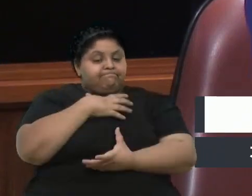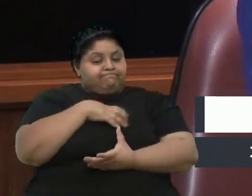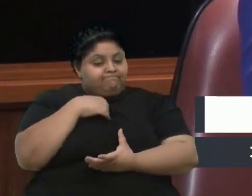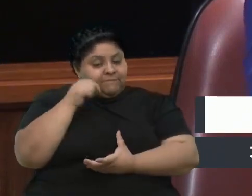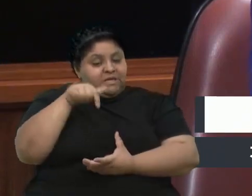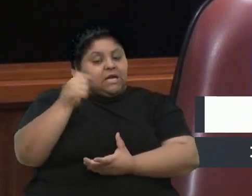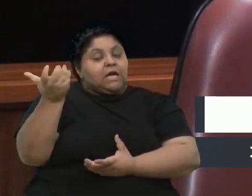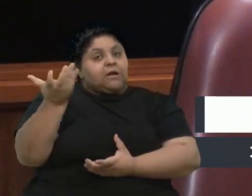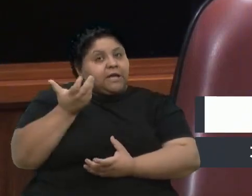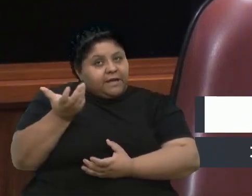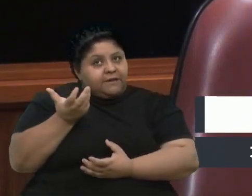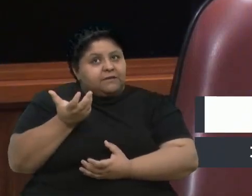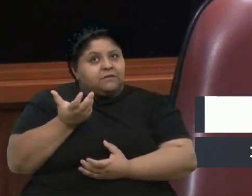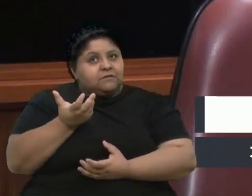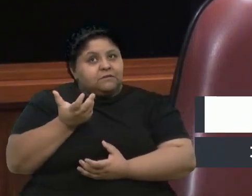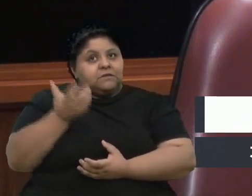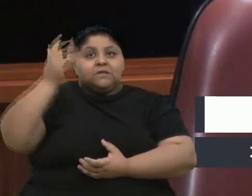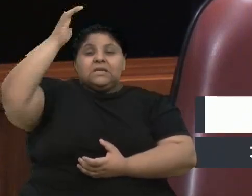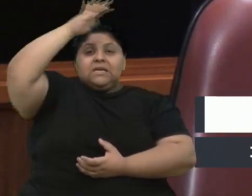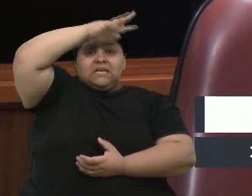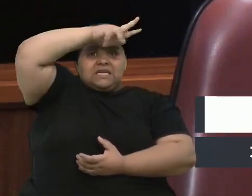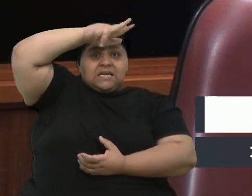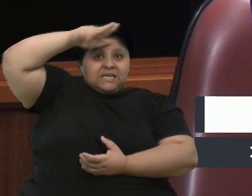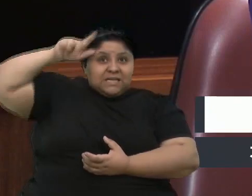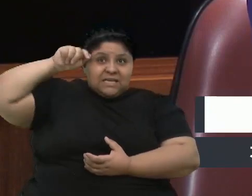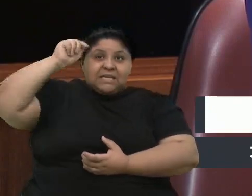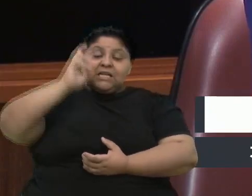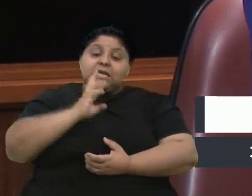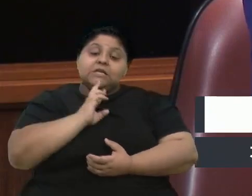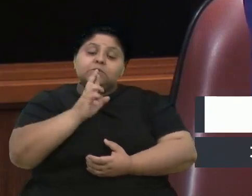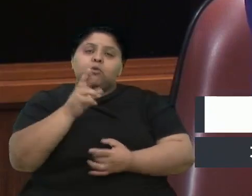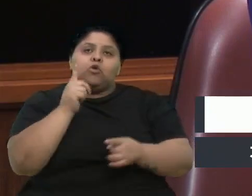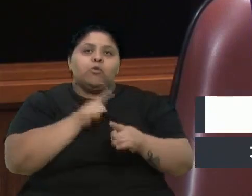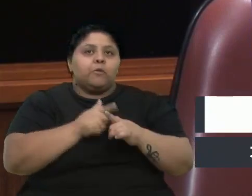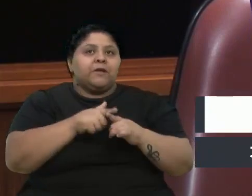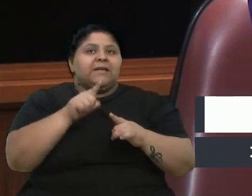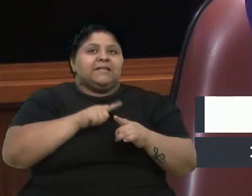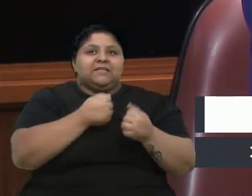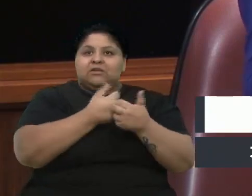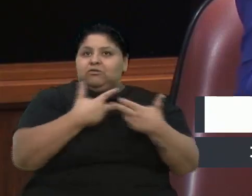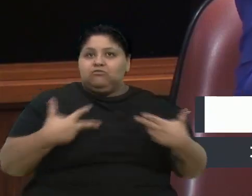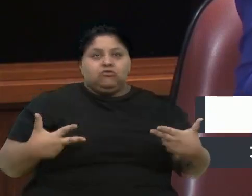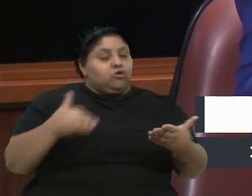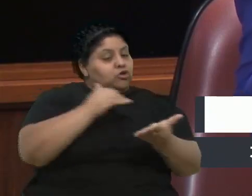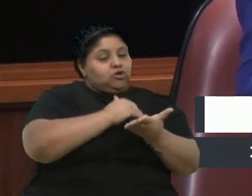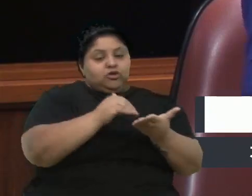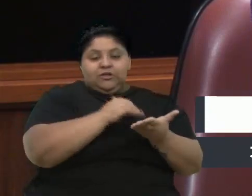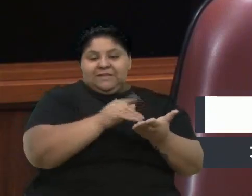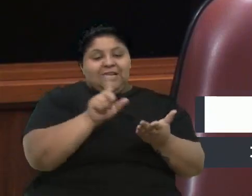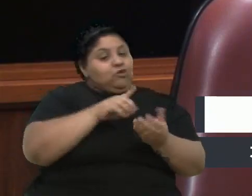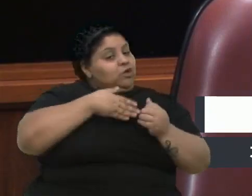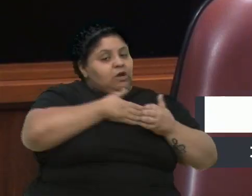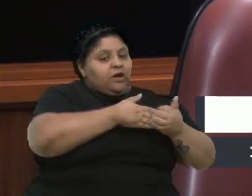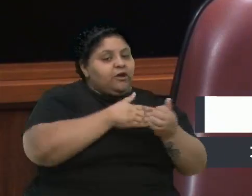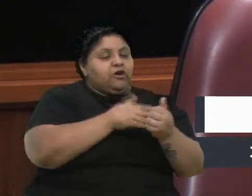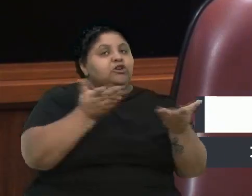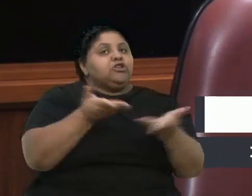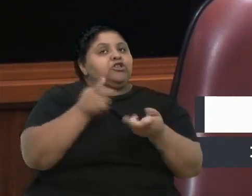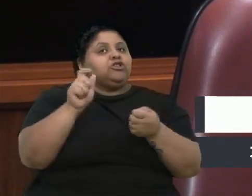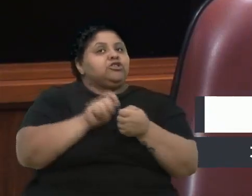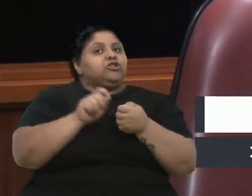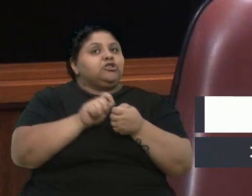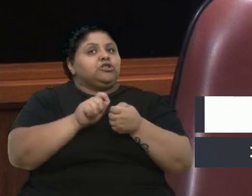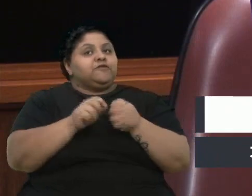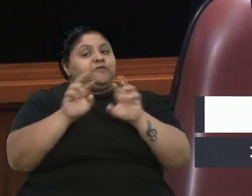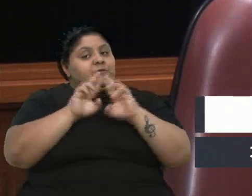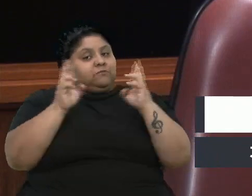quero que a prefeitura responda, porque tem coisas que o secretário não acompanhou, já fizemos uma reunião com